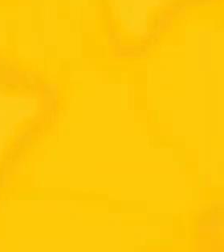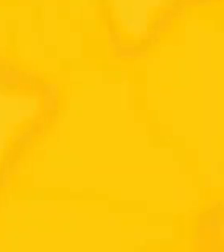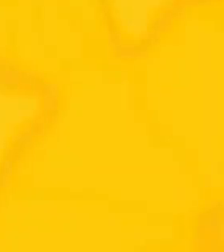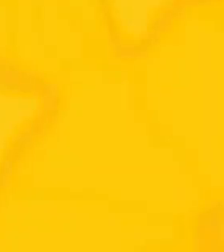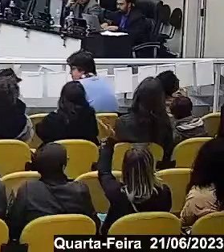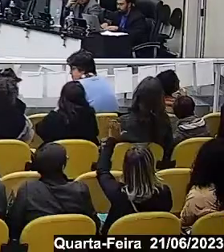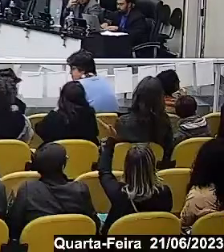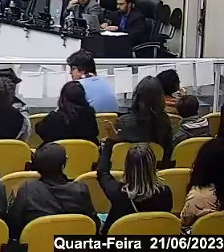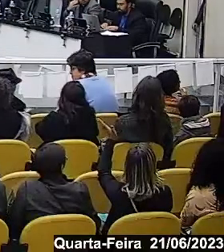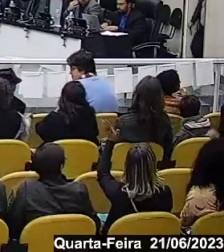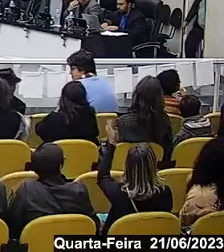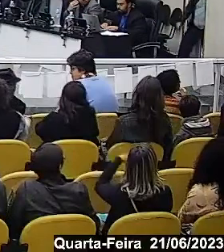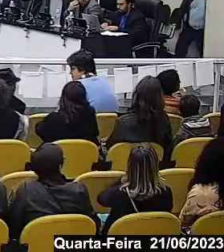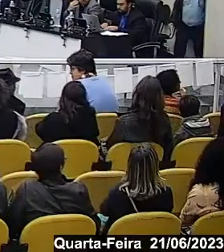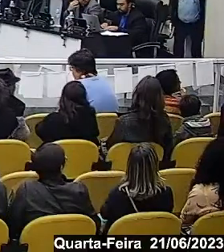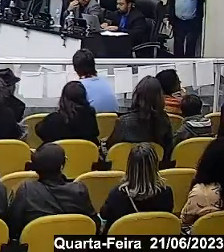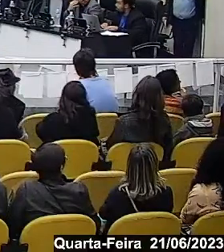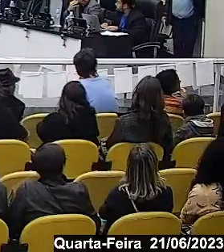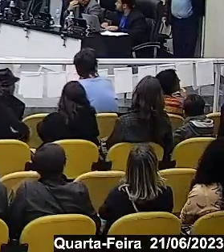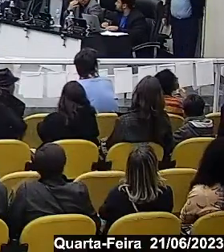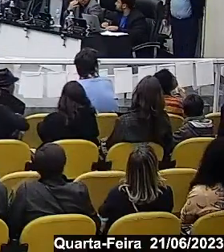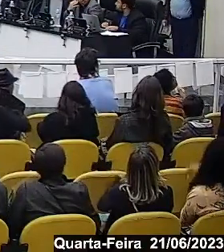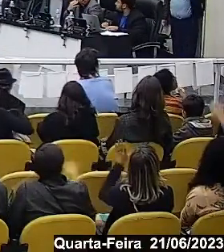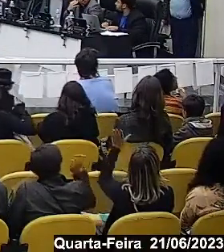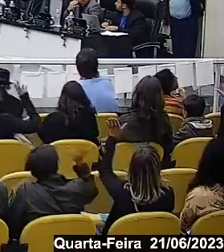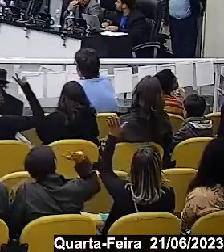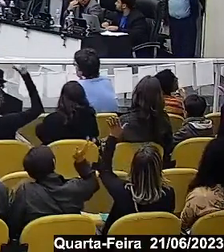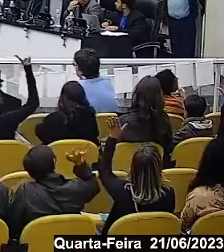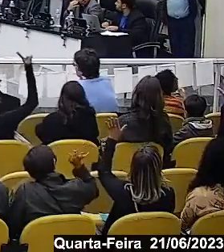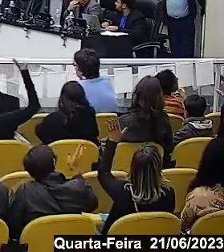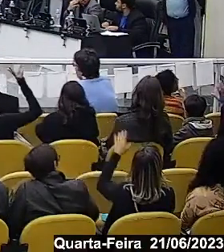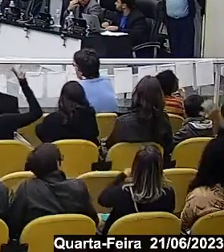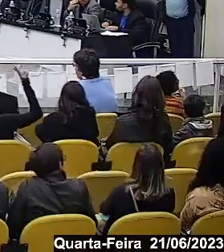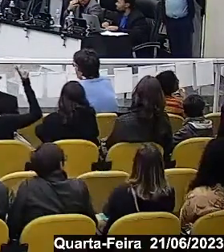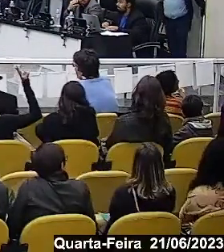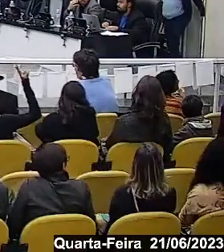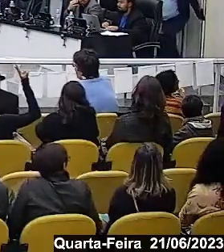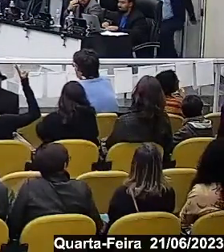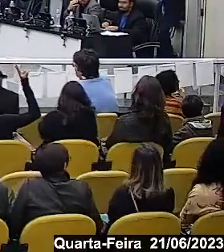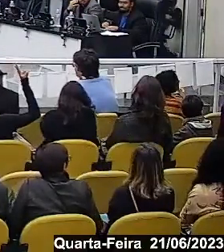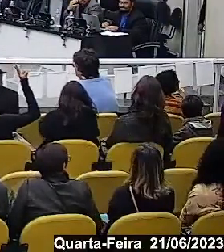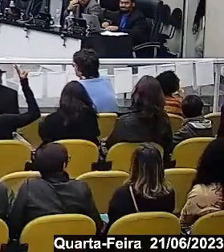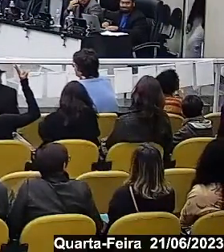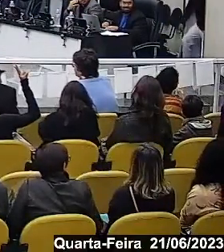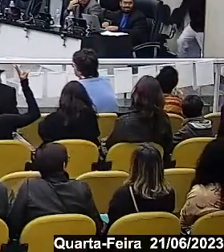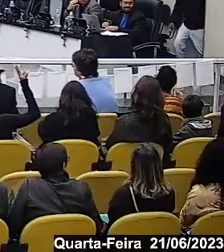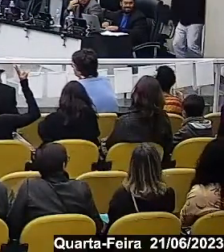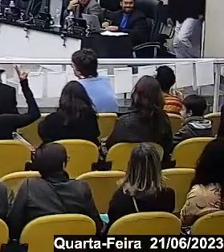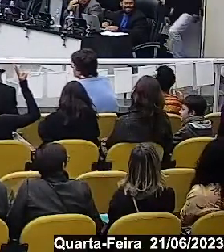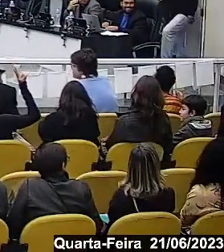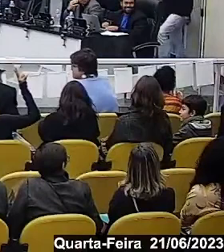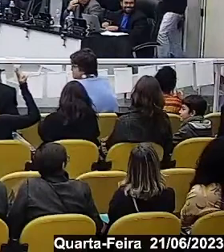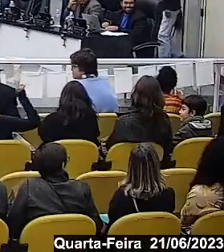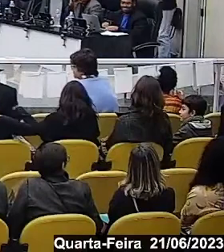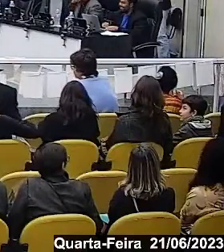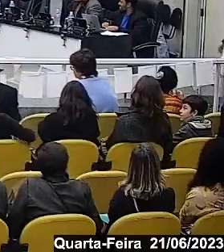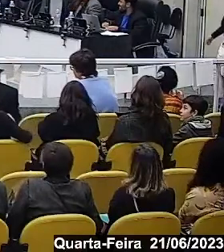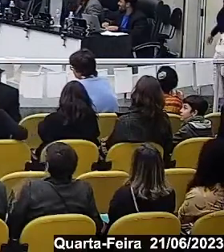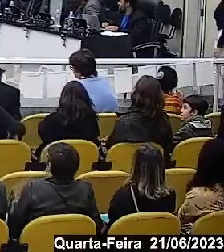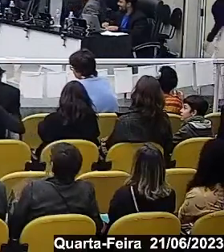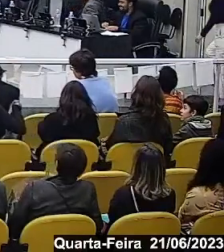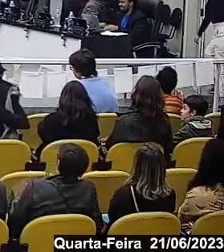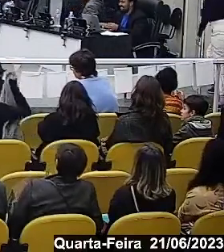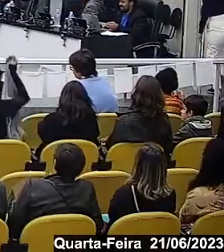Solicito ao senhor secretário que faça a verificação dos vereadores. Mais uma vez, bom dia